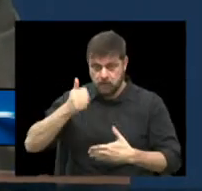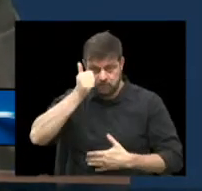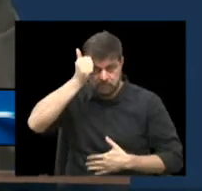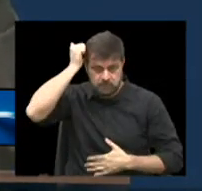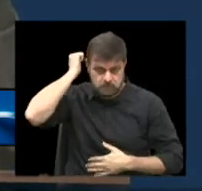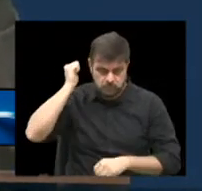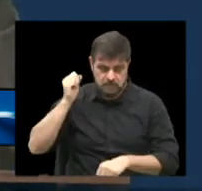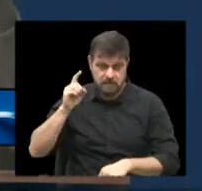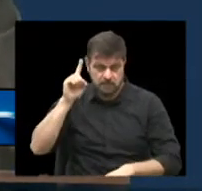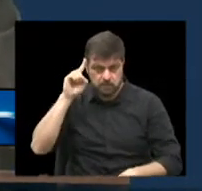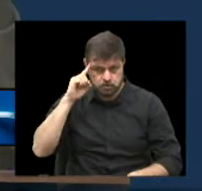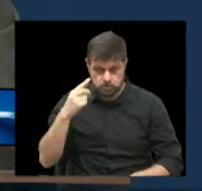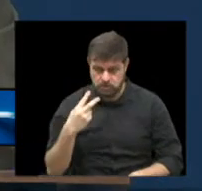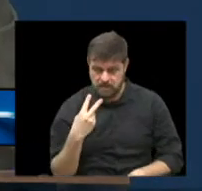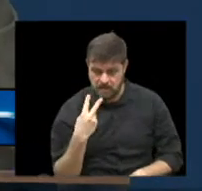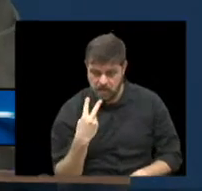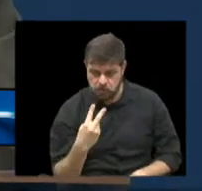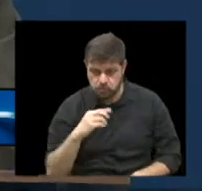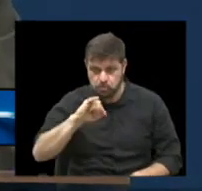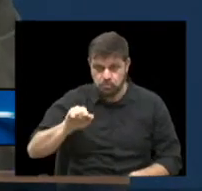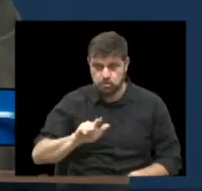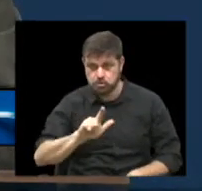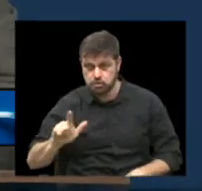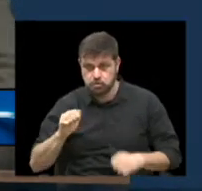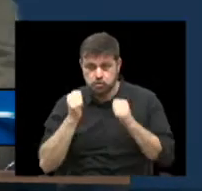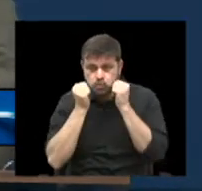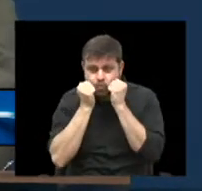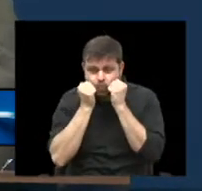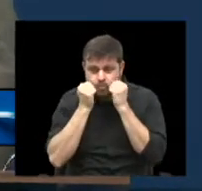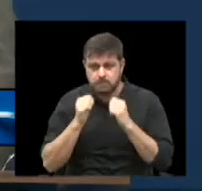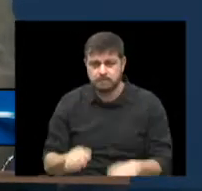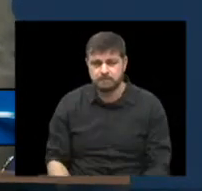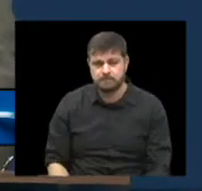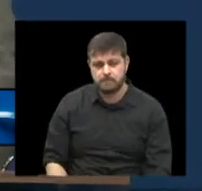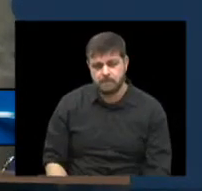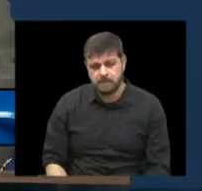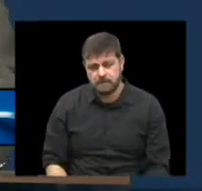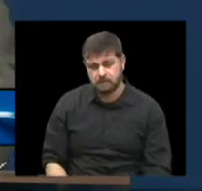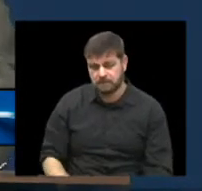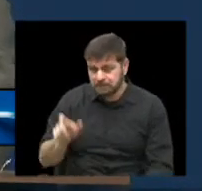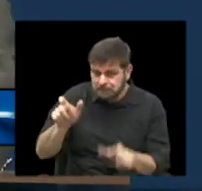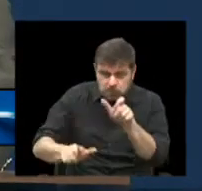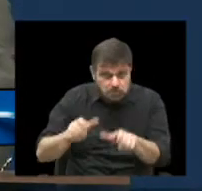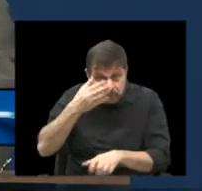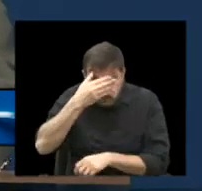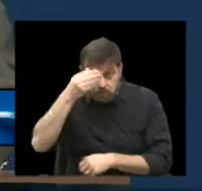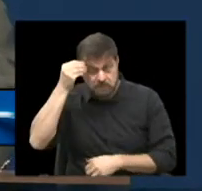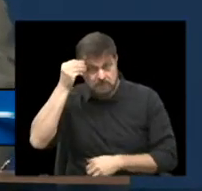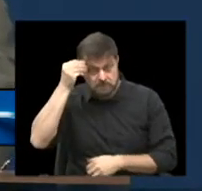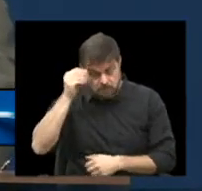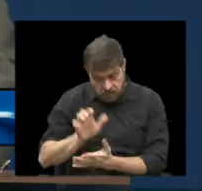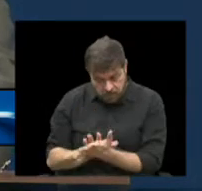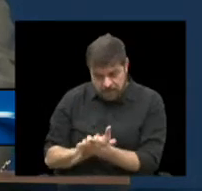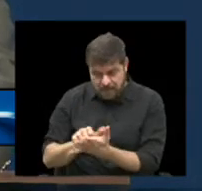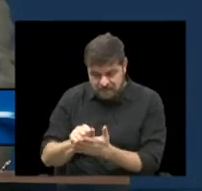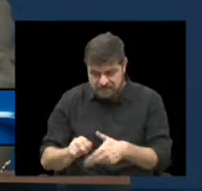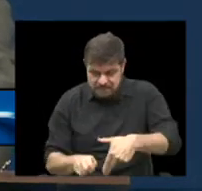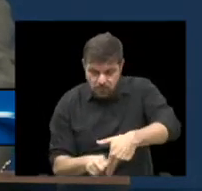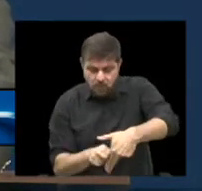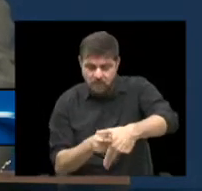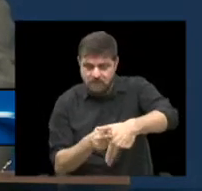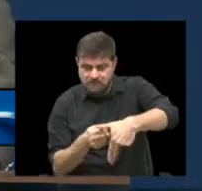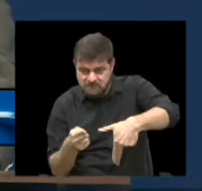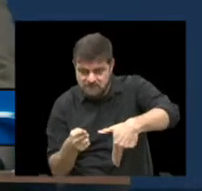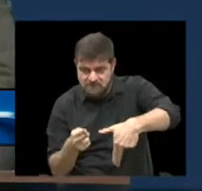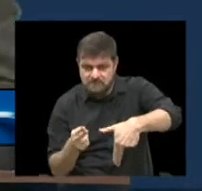dia 2 de julho. Então, para que vocês não esqueçam, as inscrições da FATEC